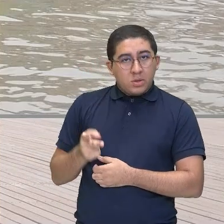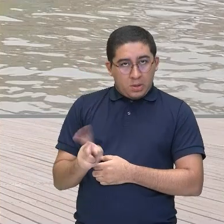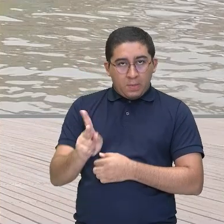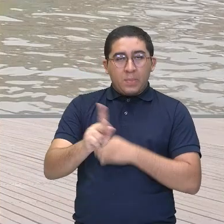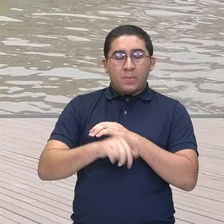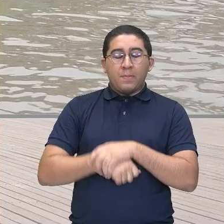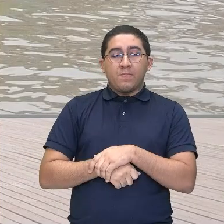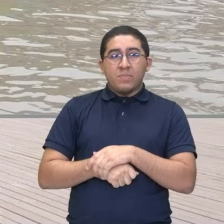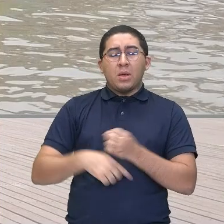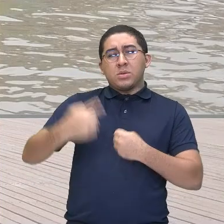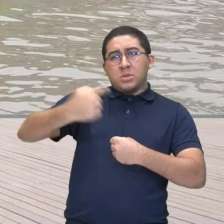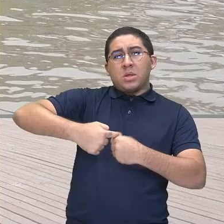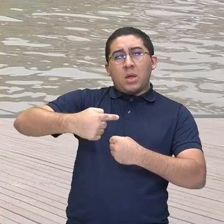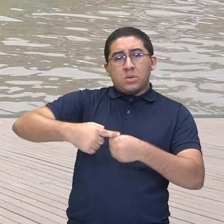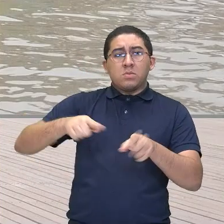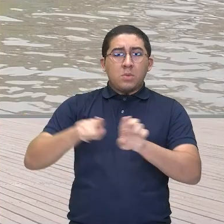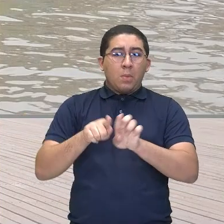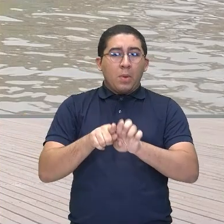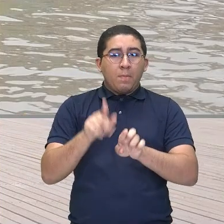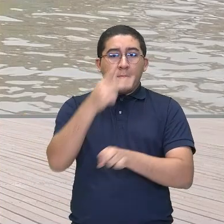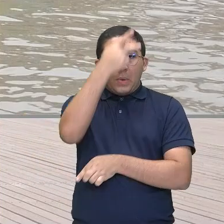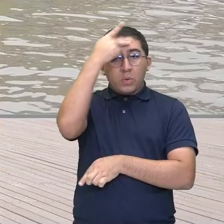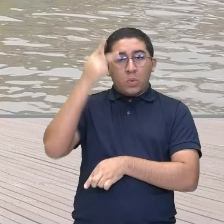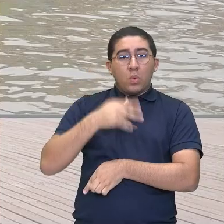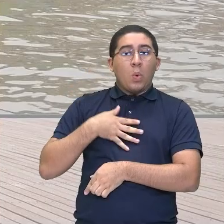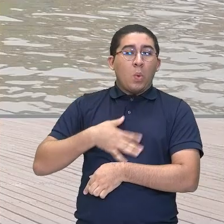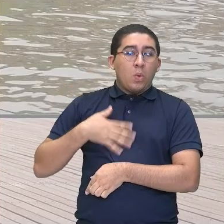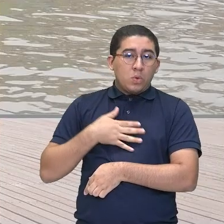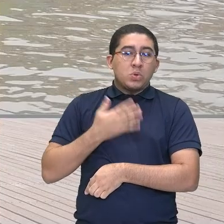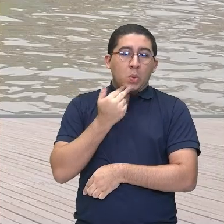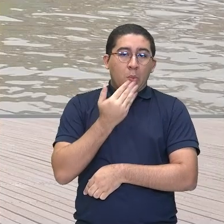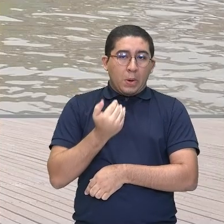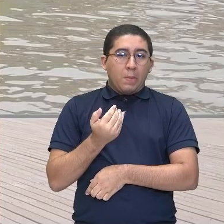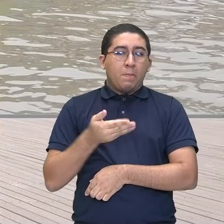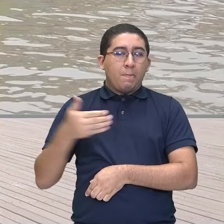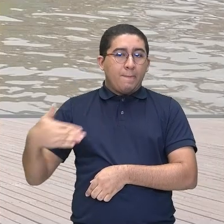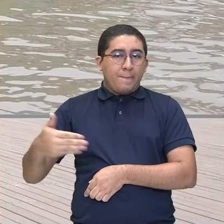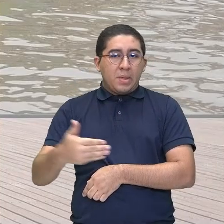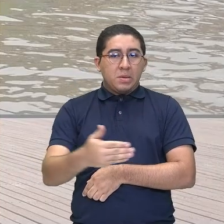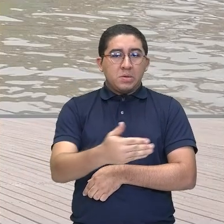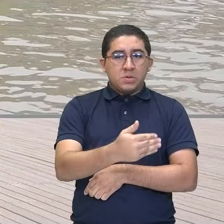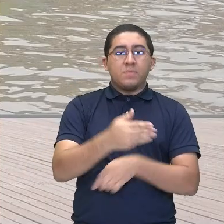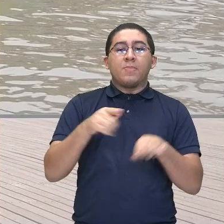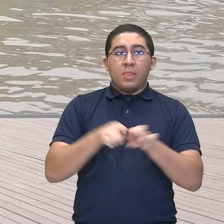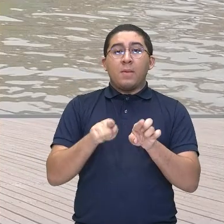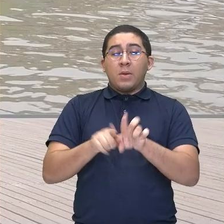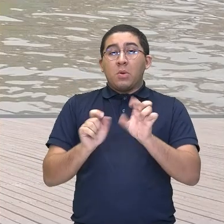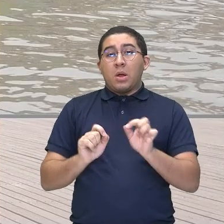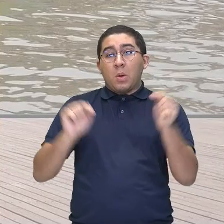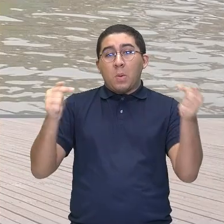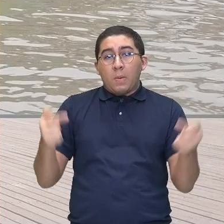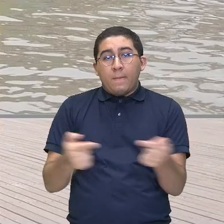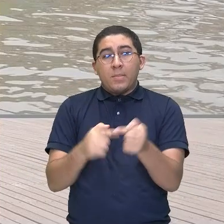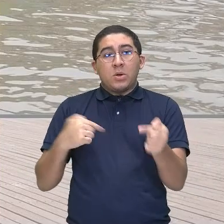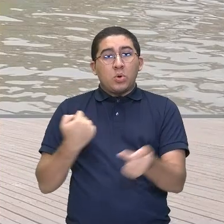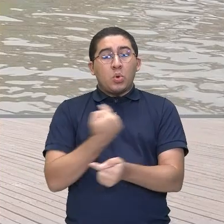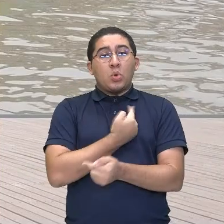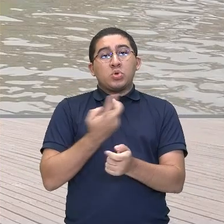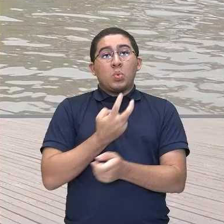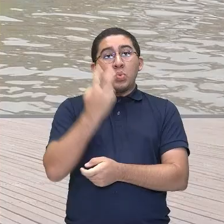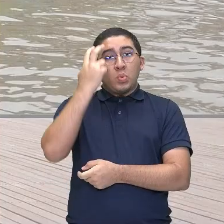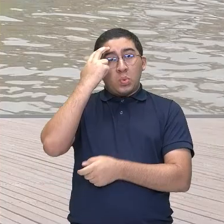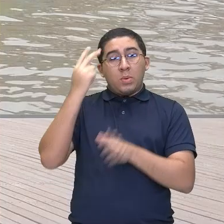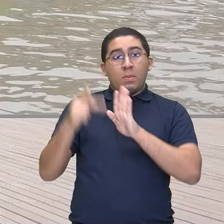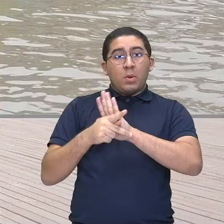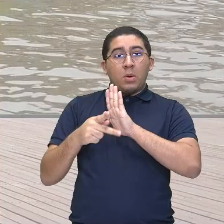nas cidades também, né? As pessoas gostam muito de comer peixe, né? Isso faz parte da nossa cultura.